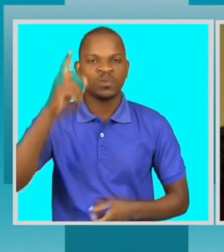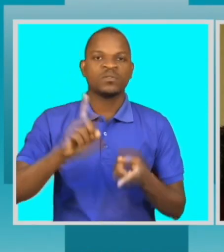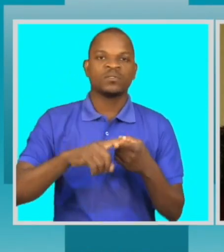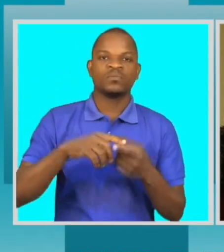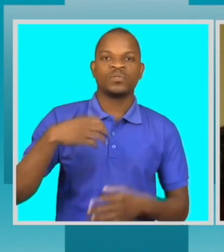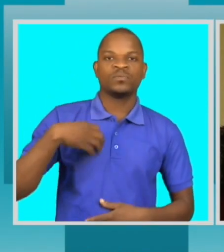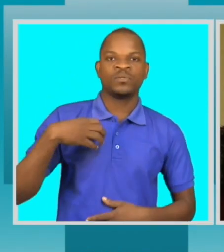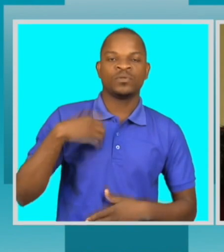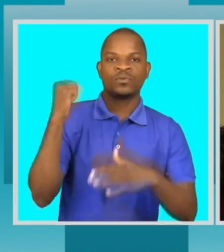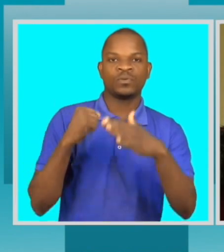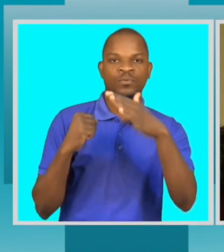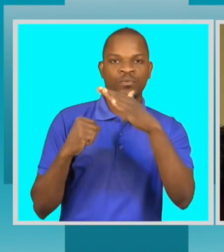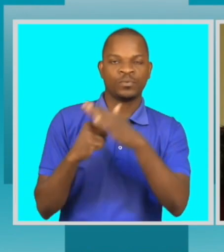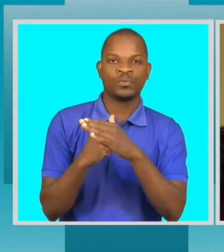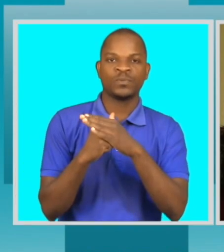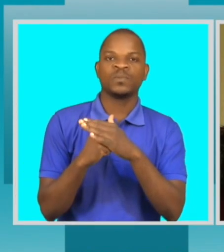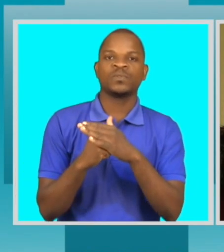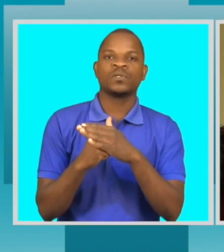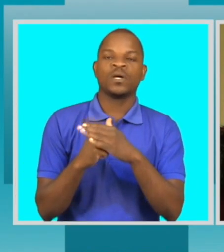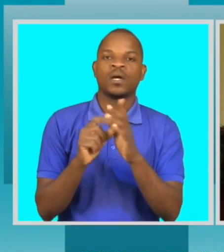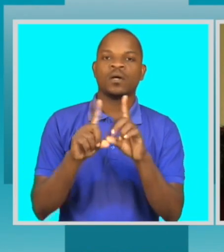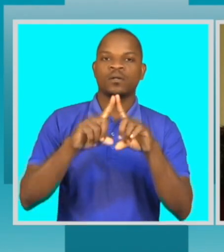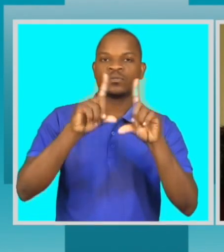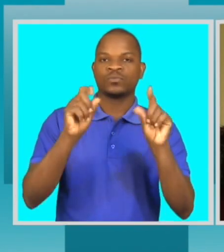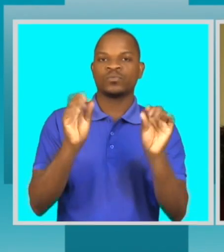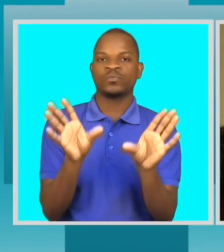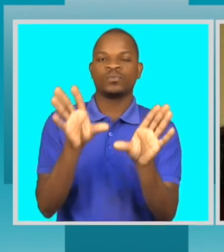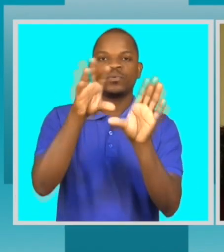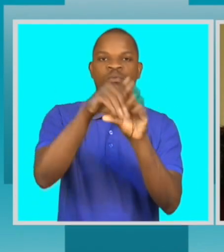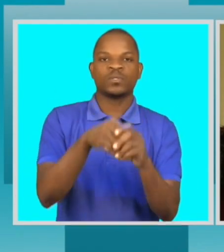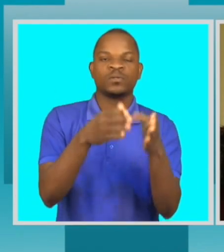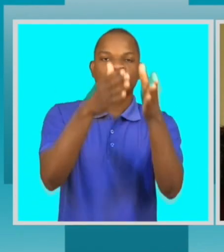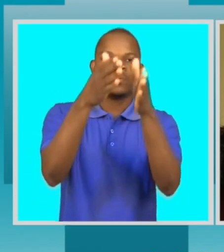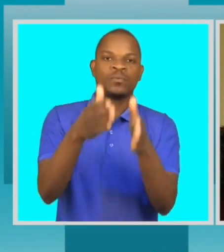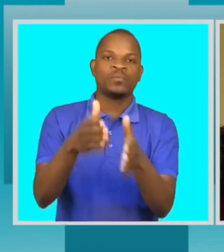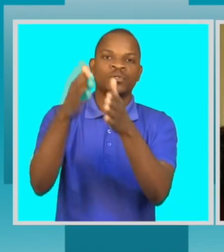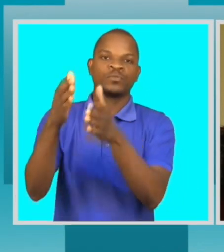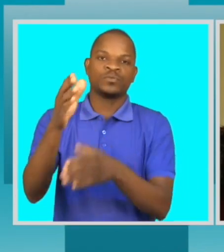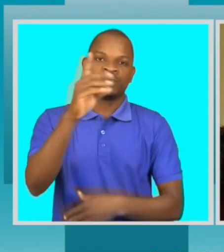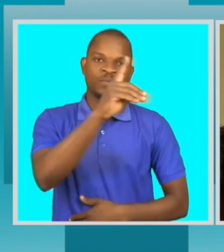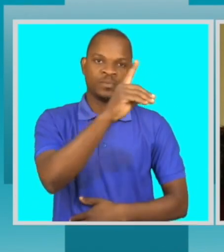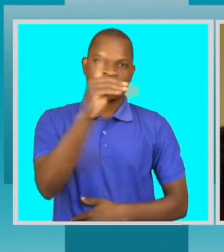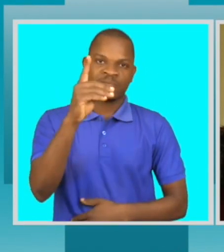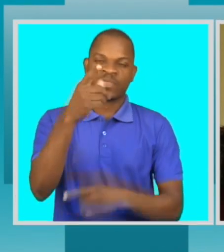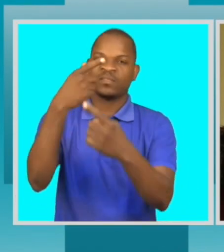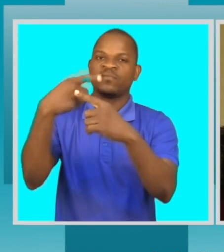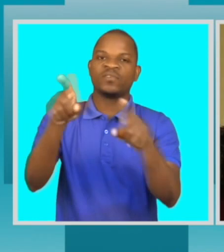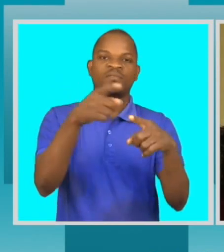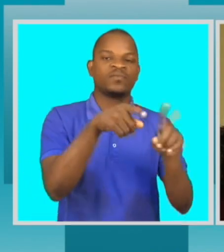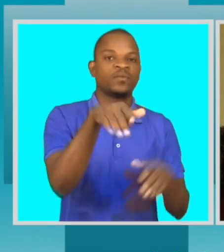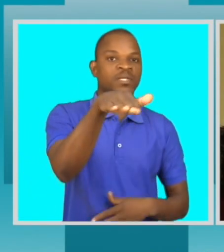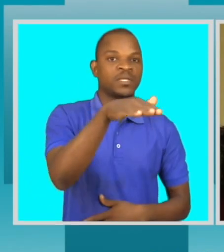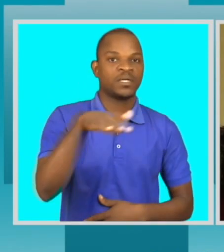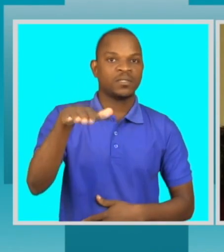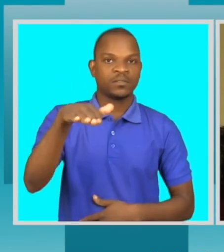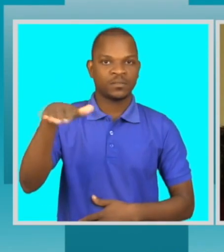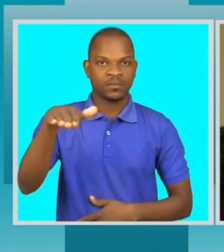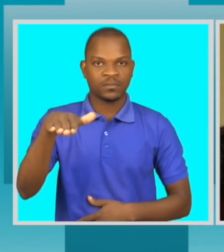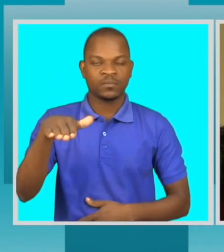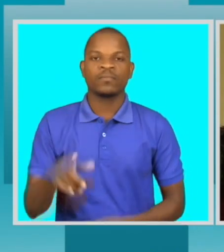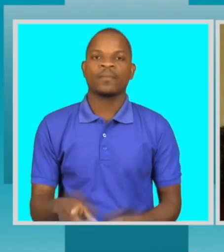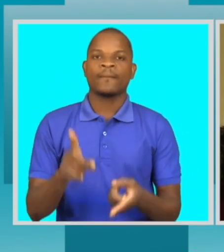Ministério de Gênero, Criança e Ação Social, a inclusão das pessoas com deficiência em todas as esferas